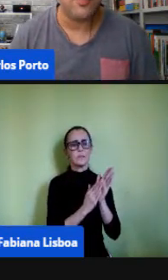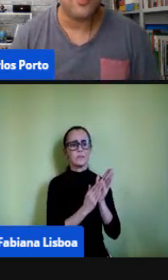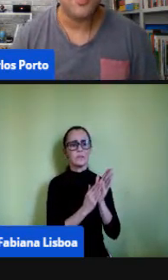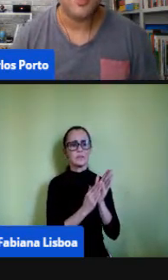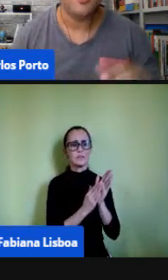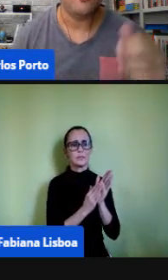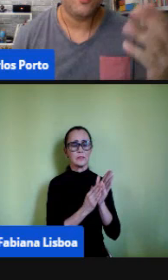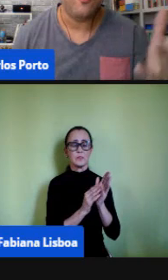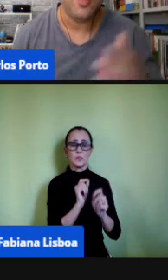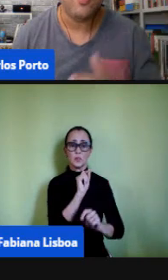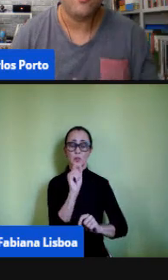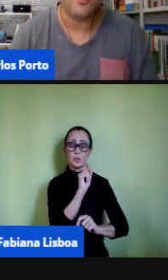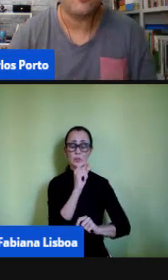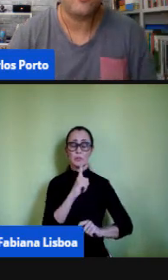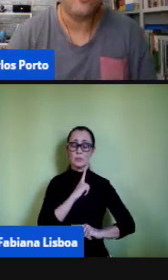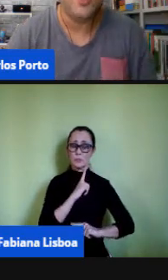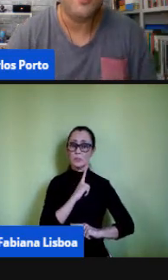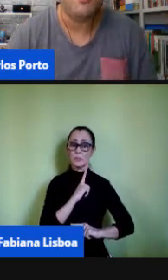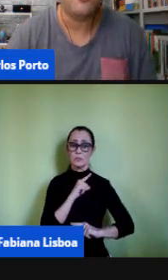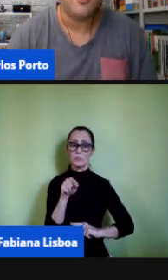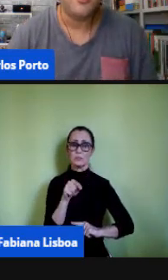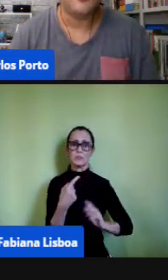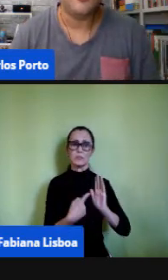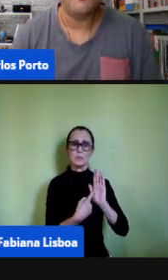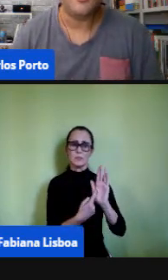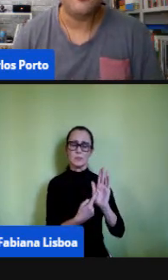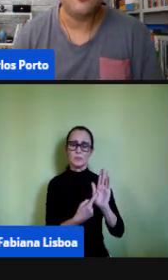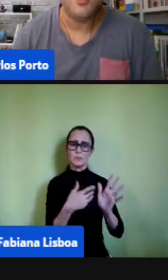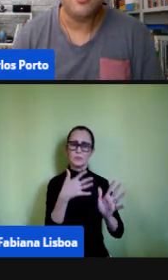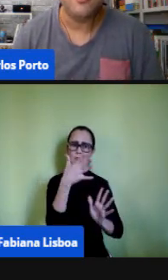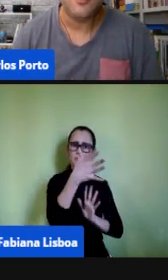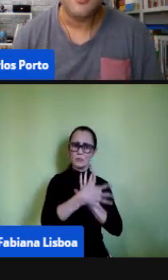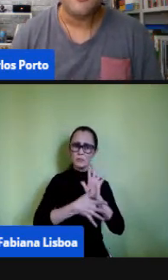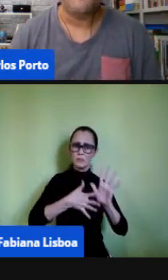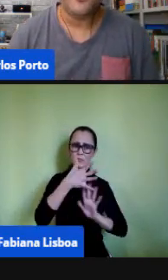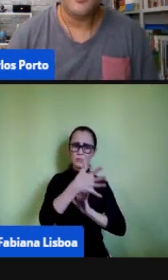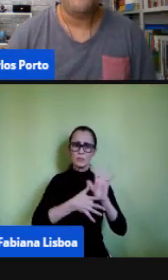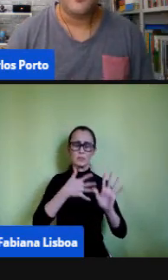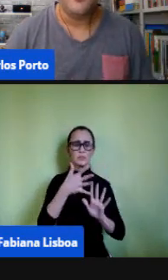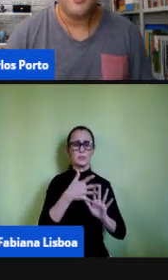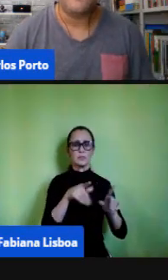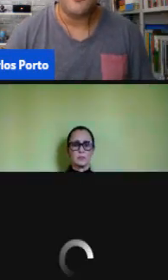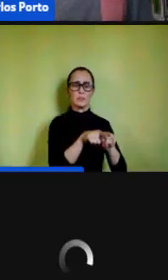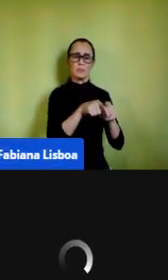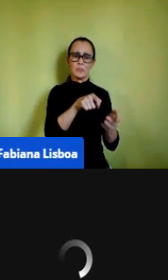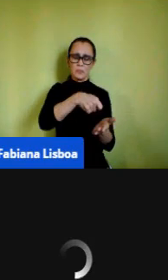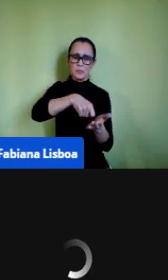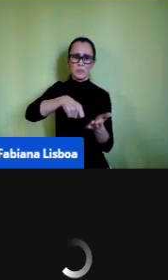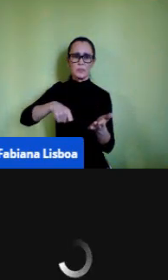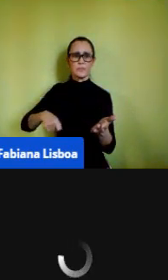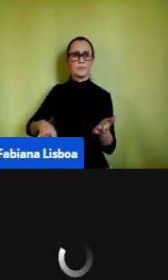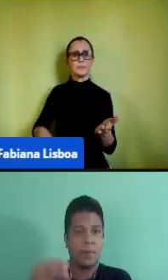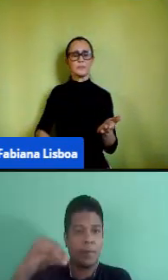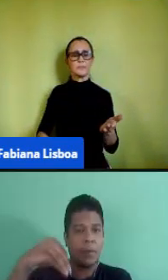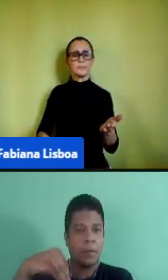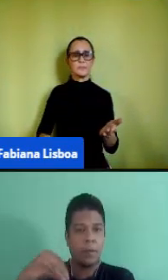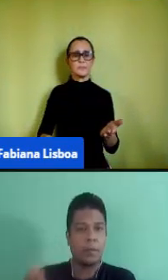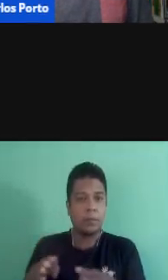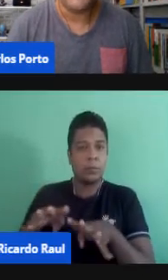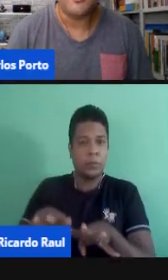nós temos, e aqui eu evidencio a questão de Libras e também da escritas, né? E essa inclusão serve para quê?